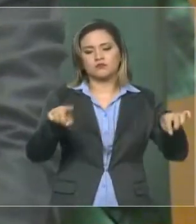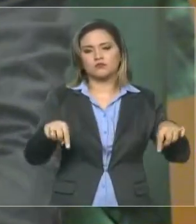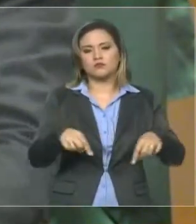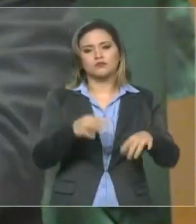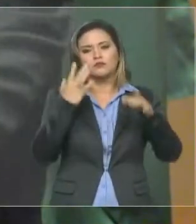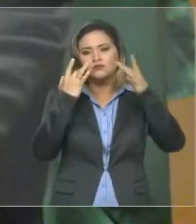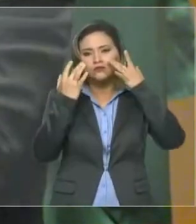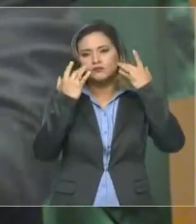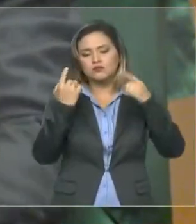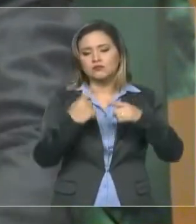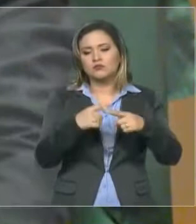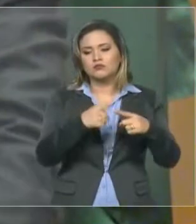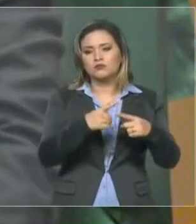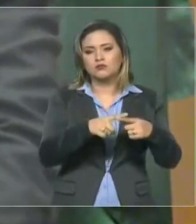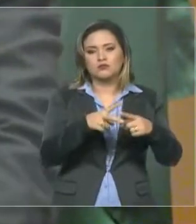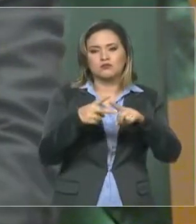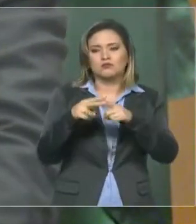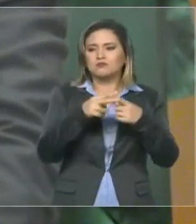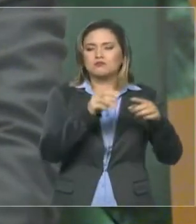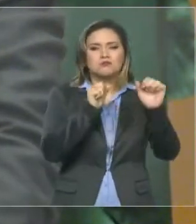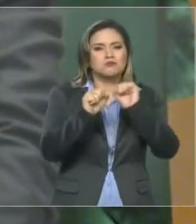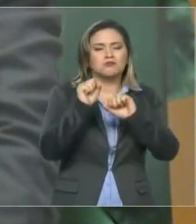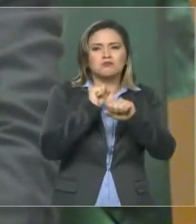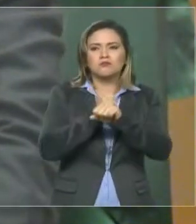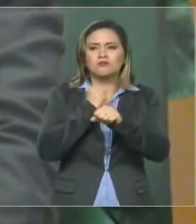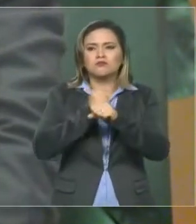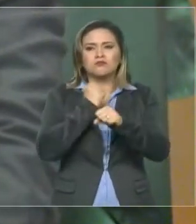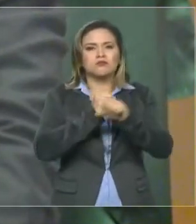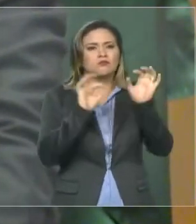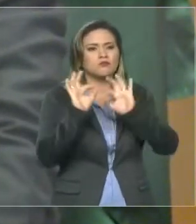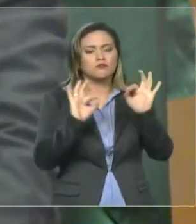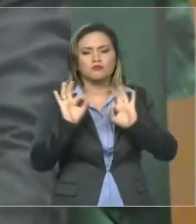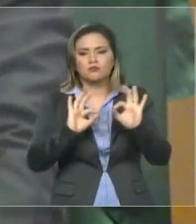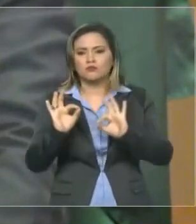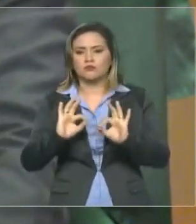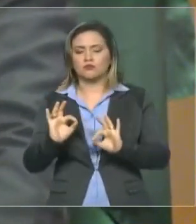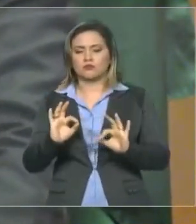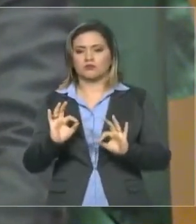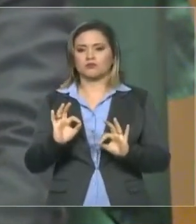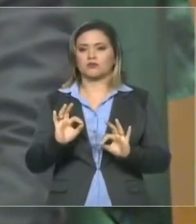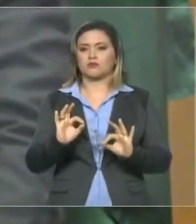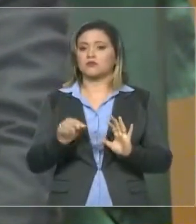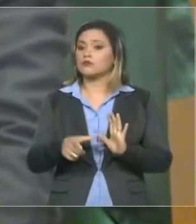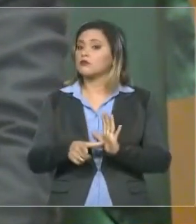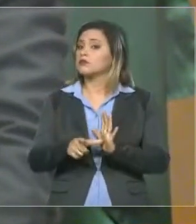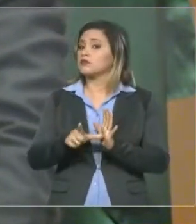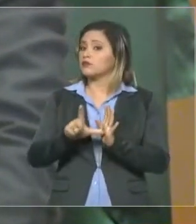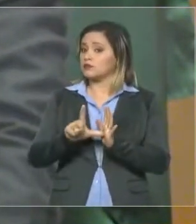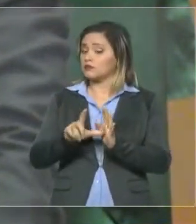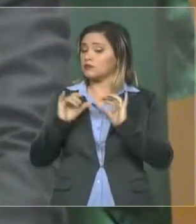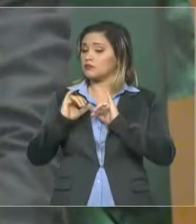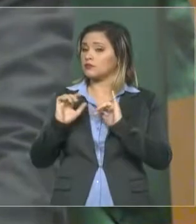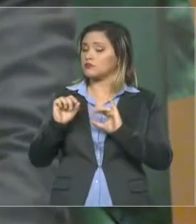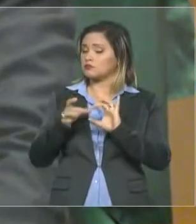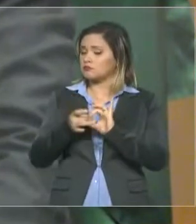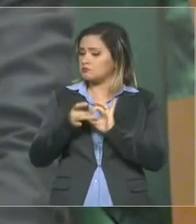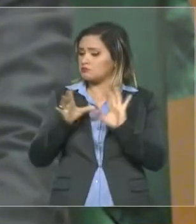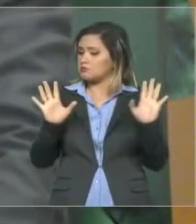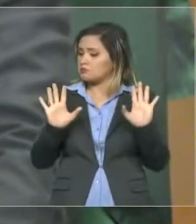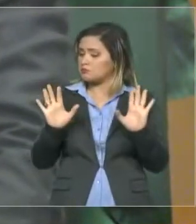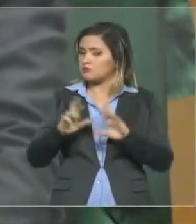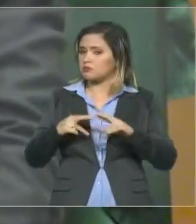manutenção, sendo que há uma hora antes o teatro estava livre para a audiência